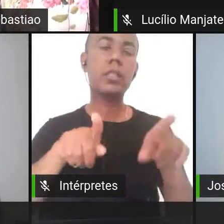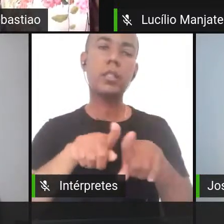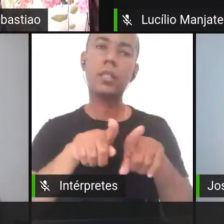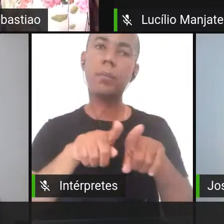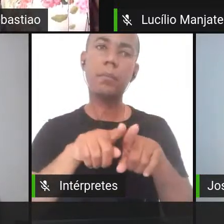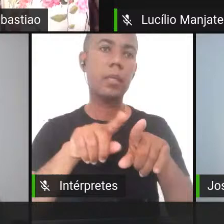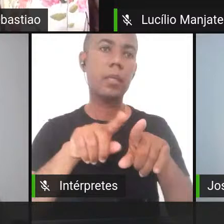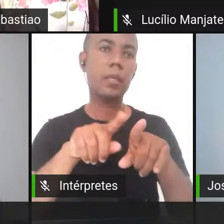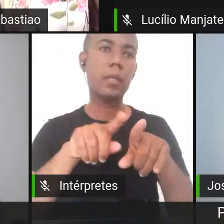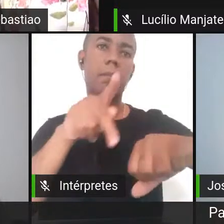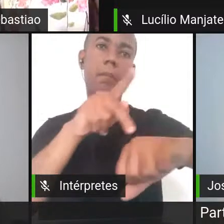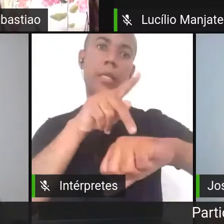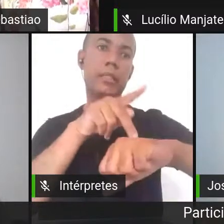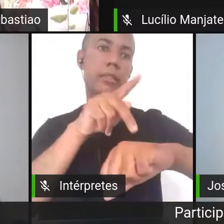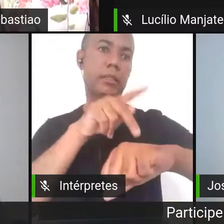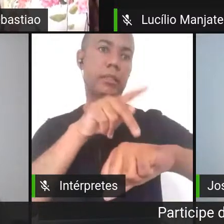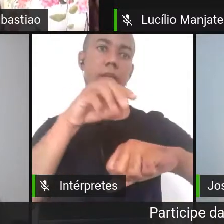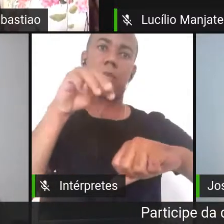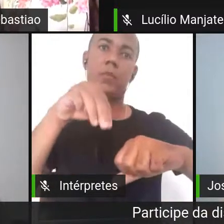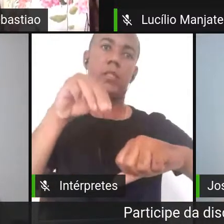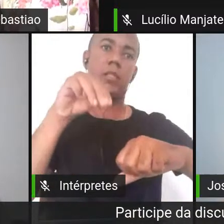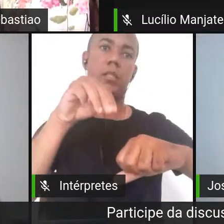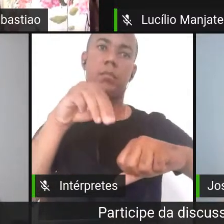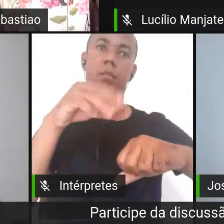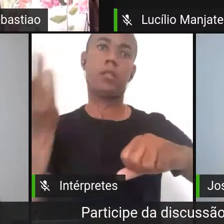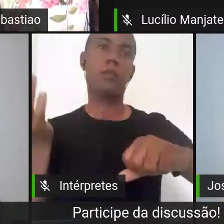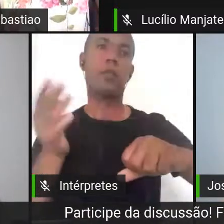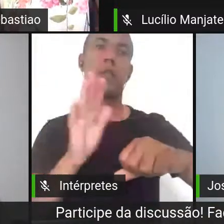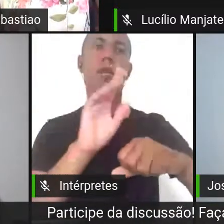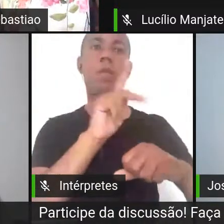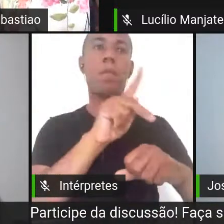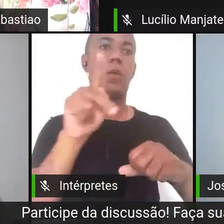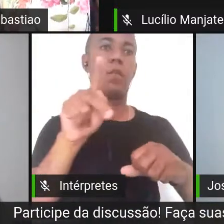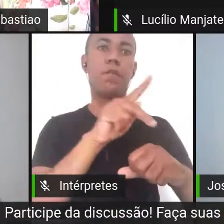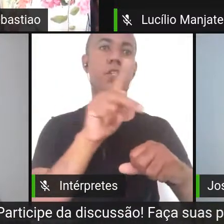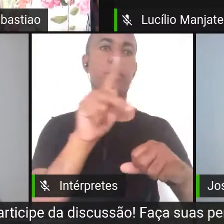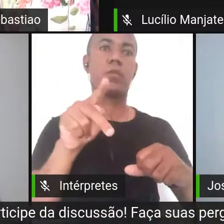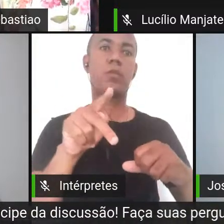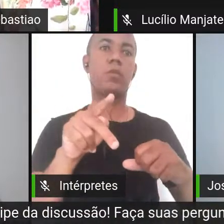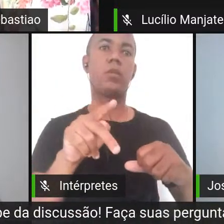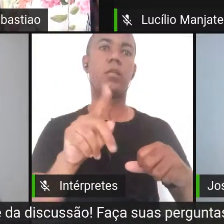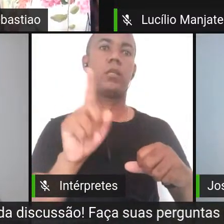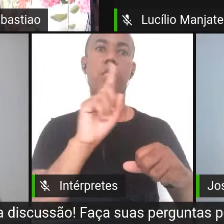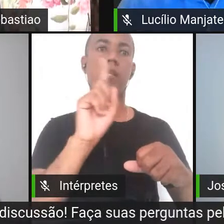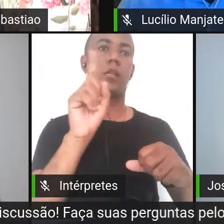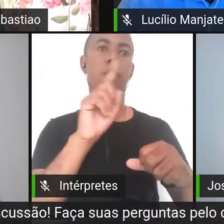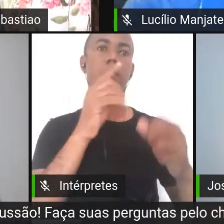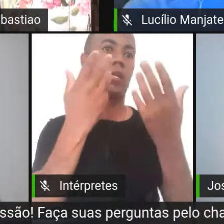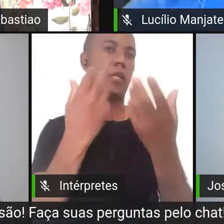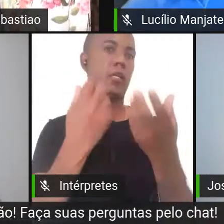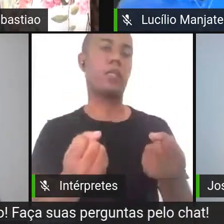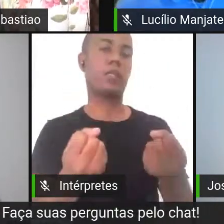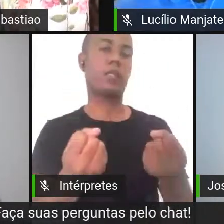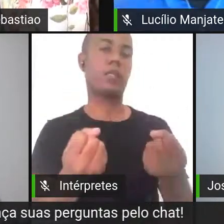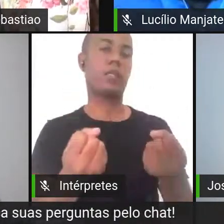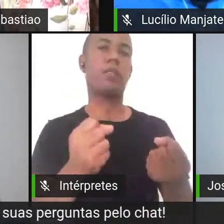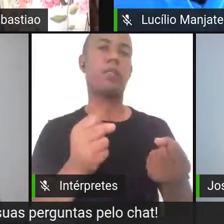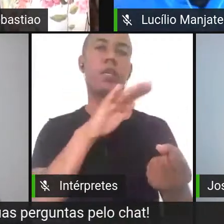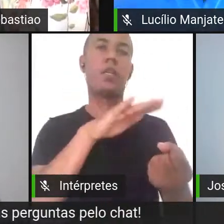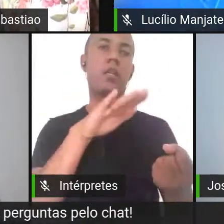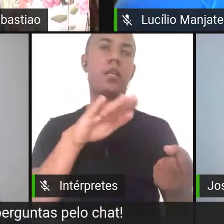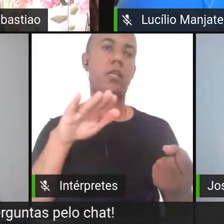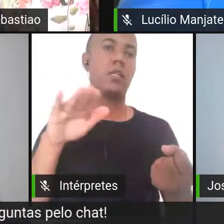moçambicana. Isso acontece. Se os professores não propuserem esses poucos livros